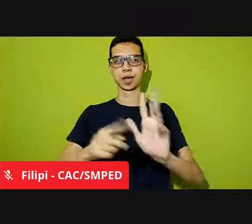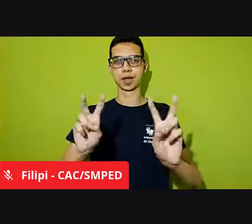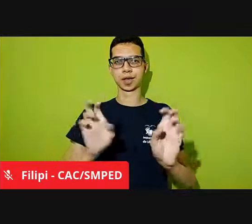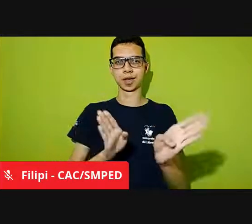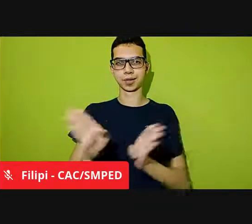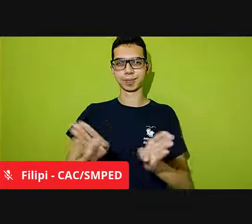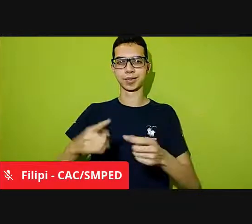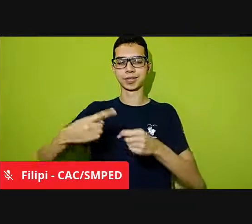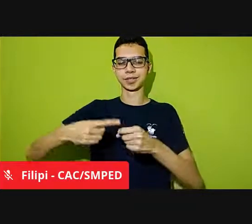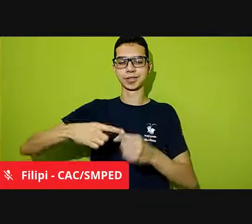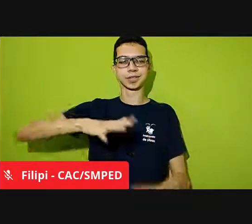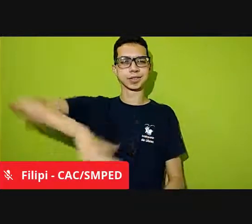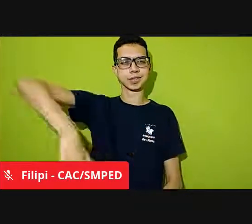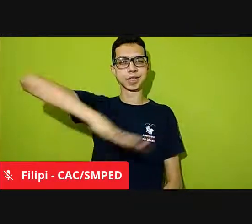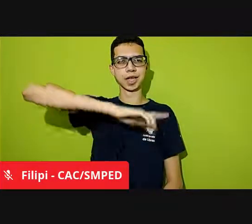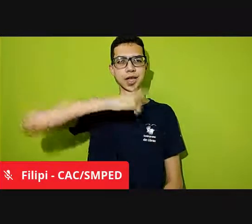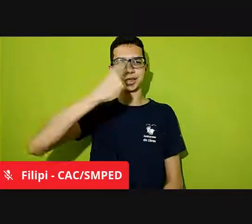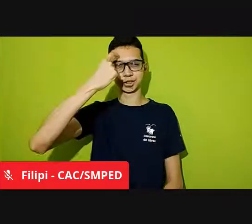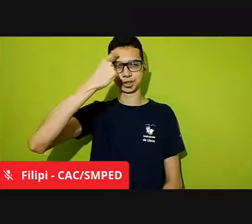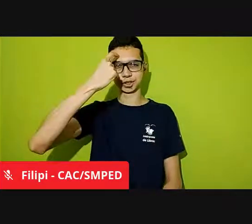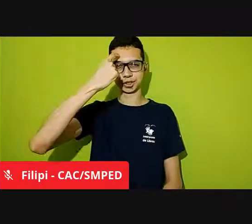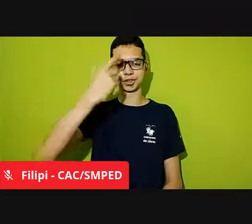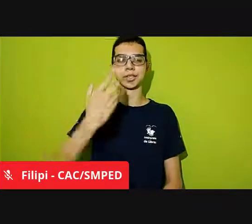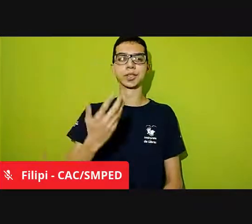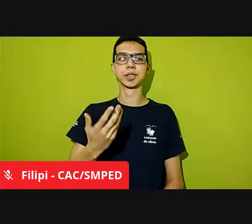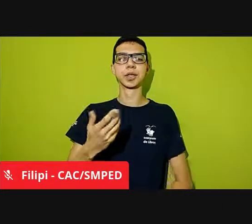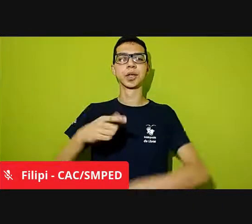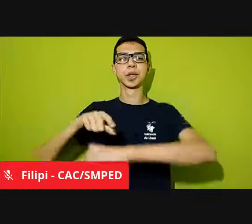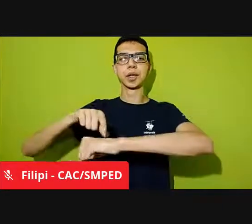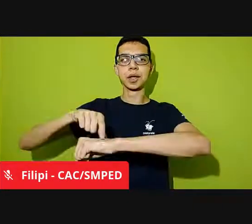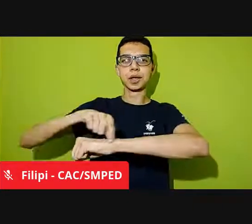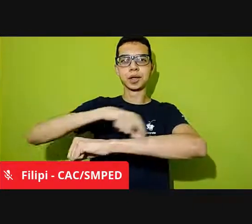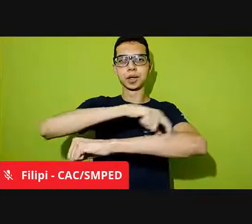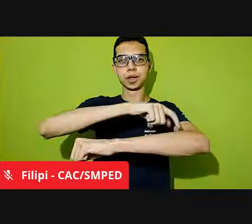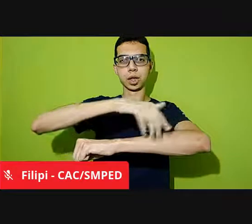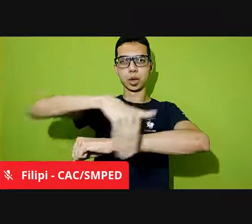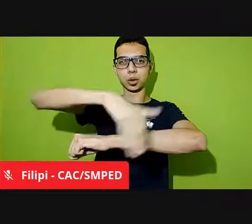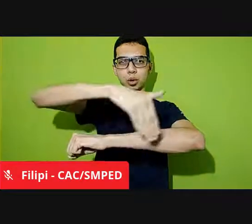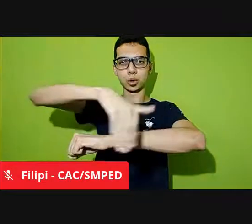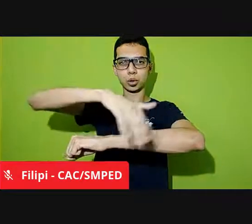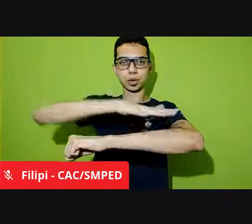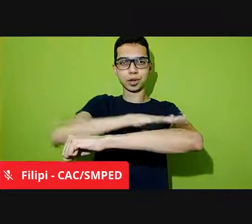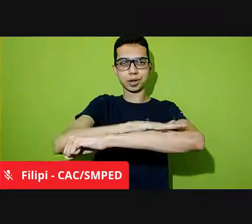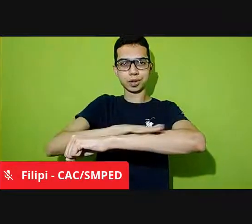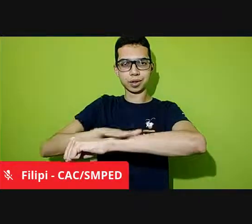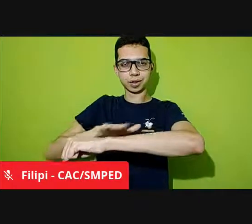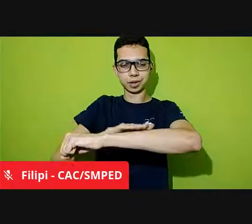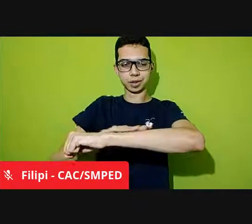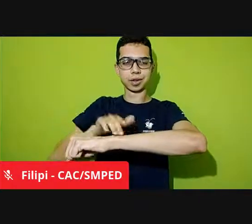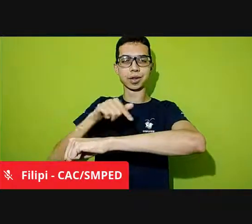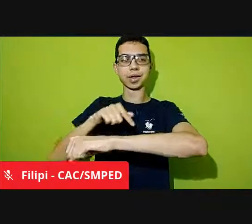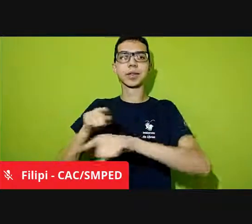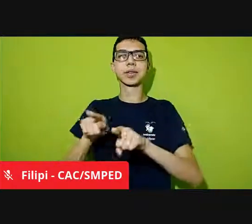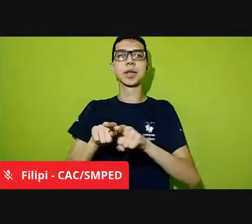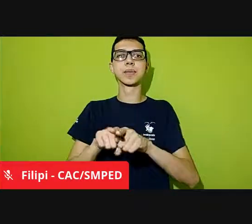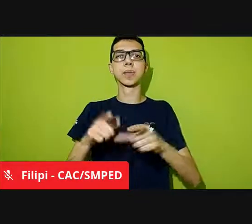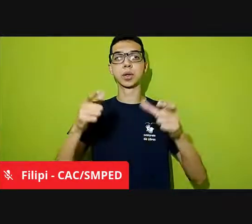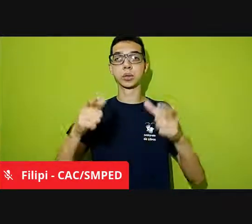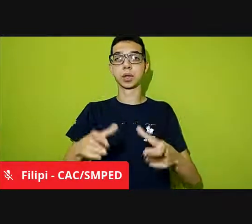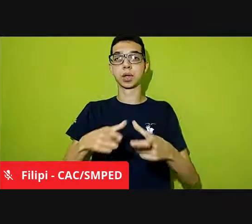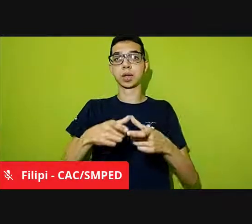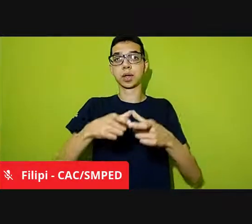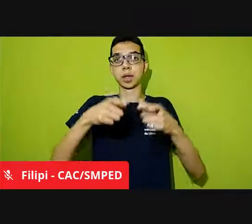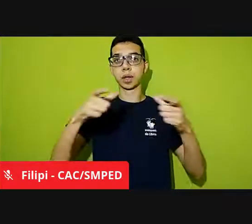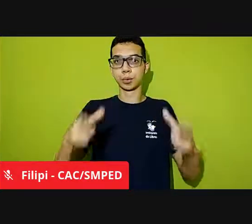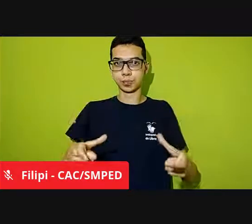cidade, né, dos calçamentos e da ampliação dos espaços de fluxos e tudo